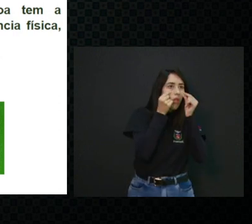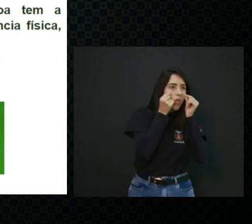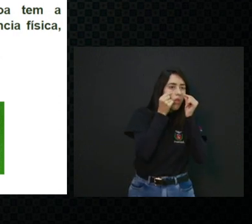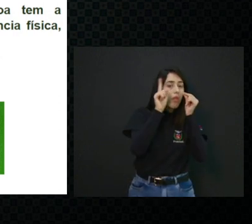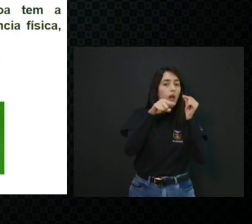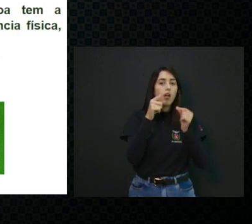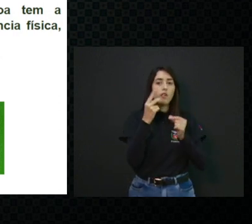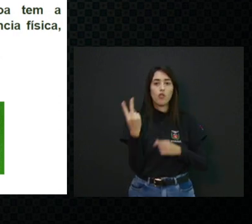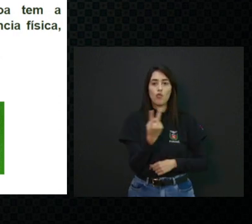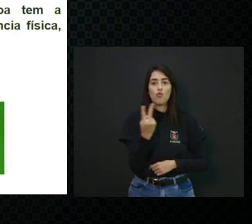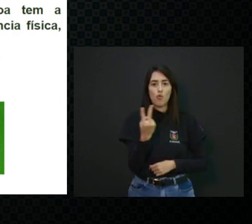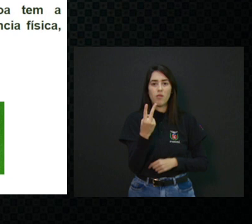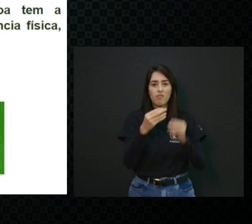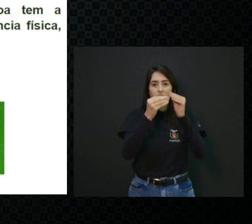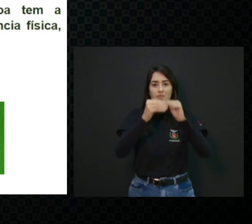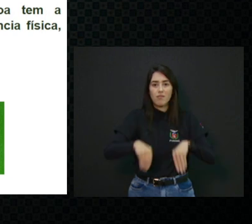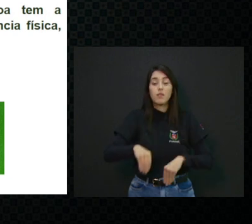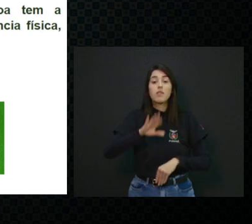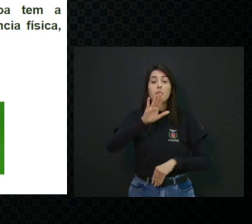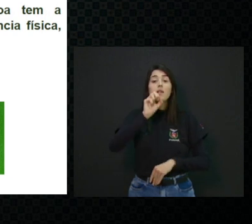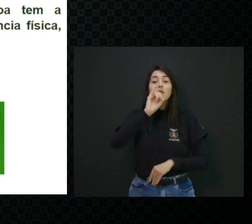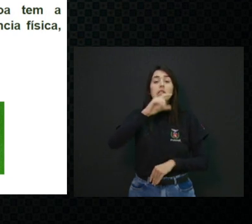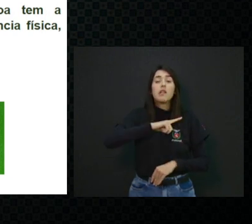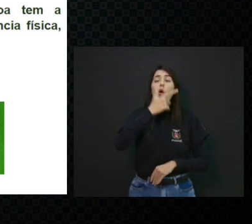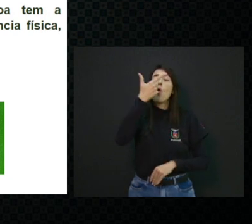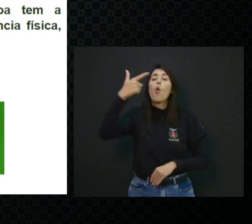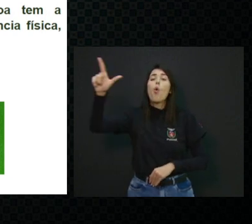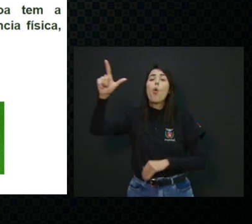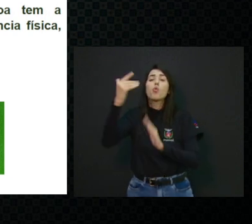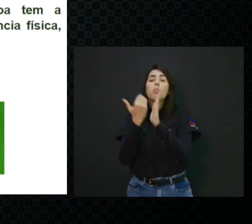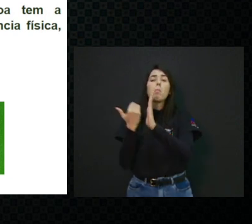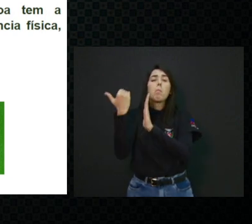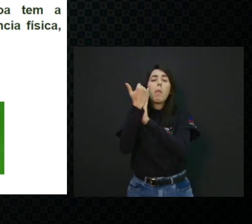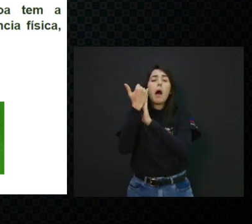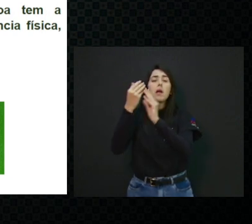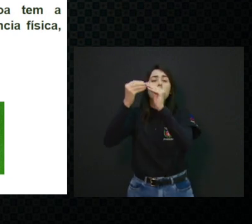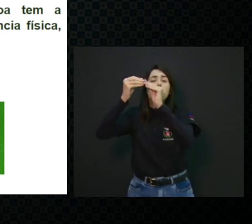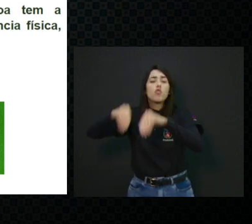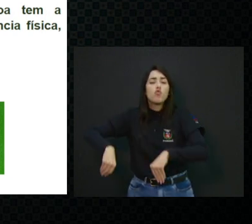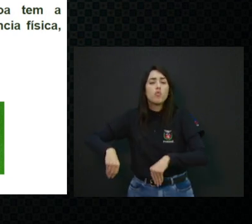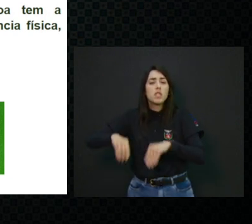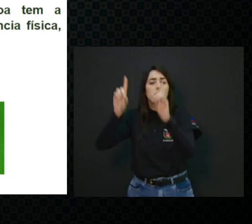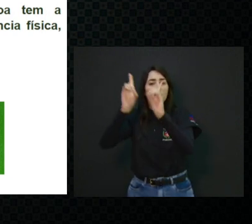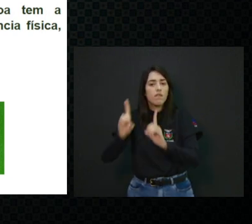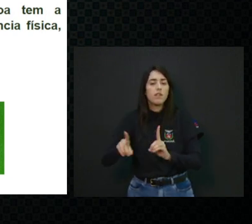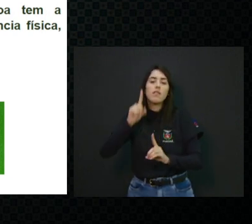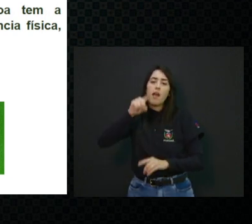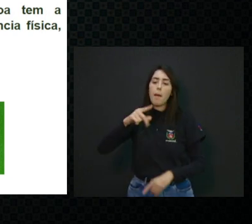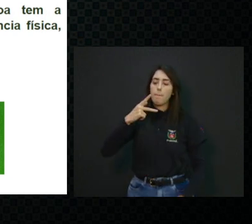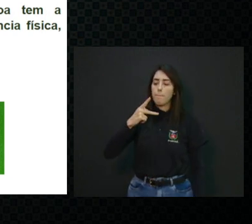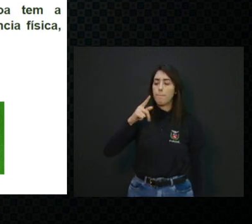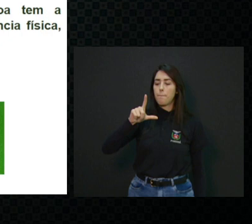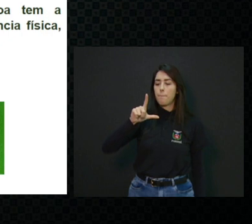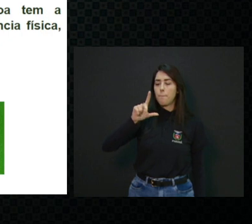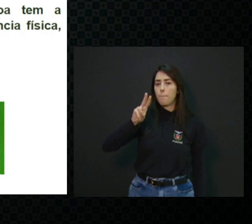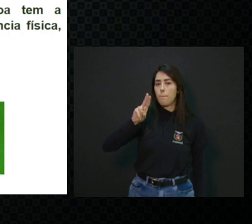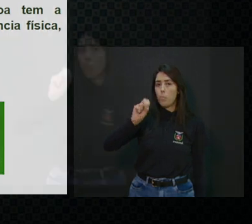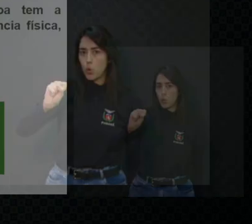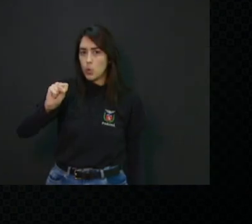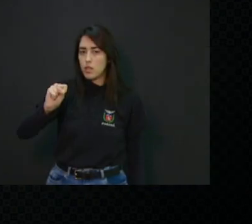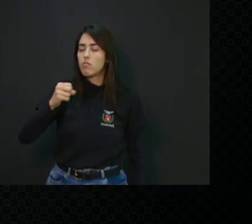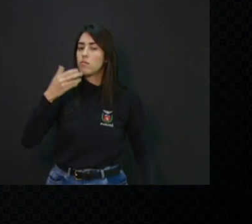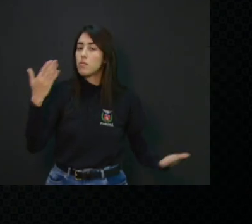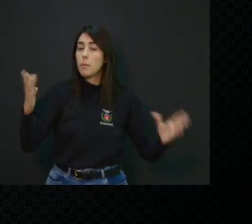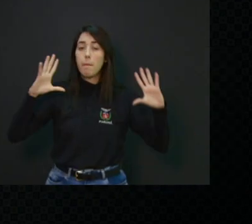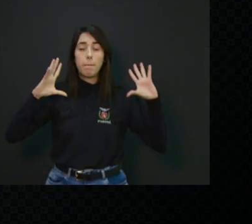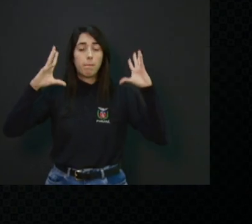comprometidas. Né? Agora, se ele tiver um outro comprometimento também, ele entra na categoria plus. Então, não são todas as